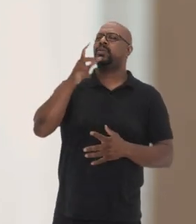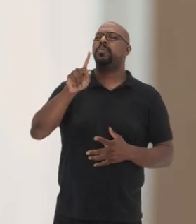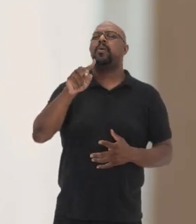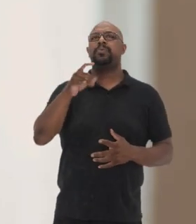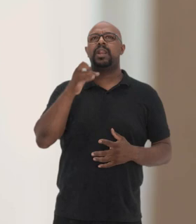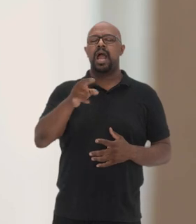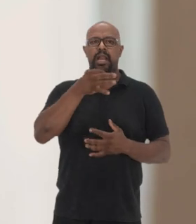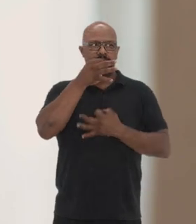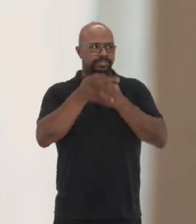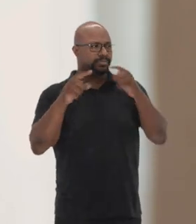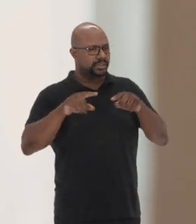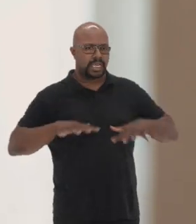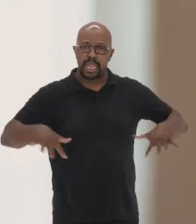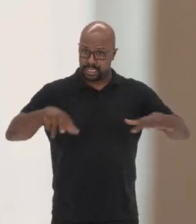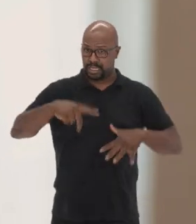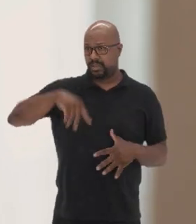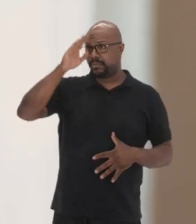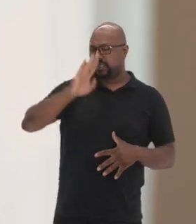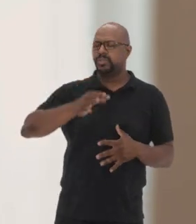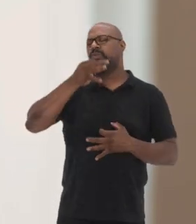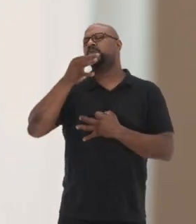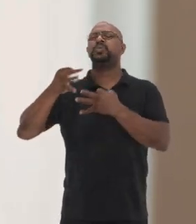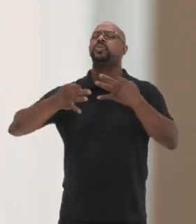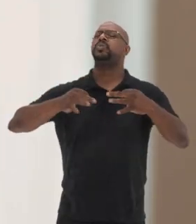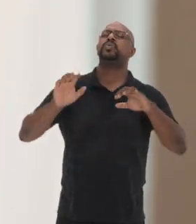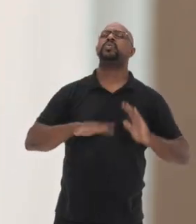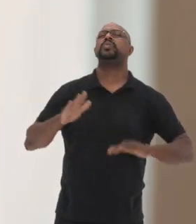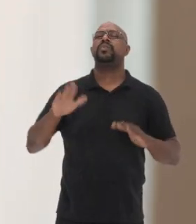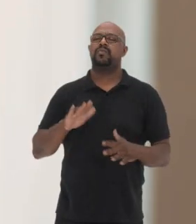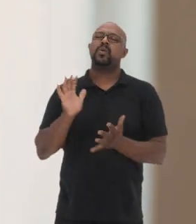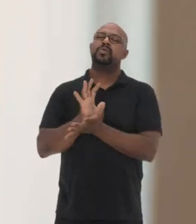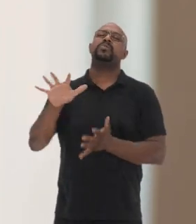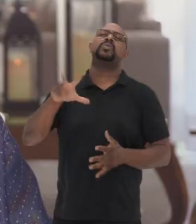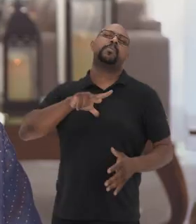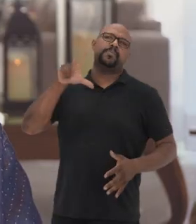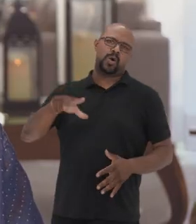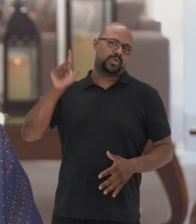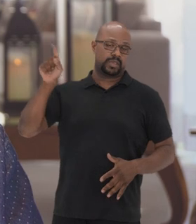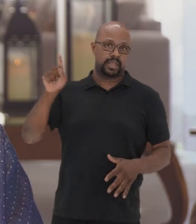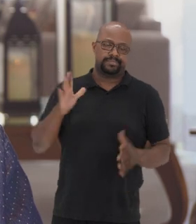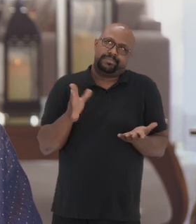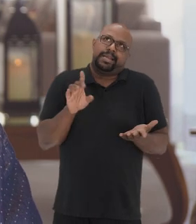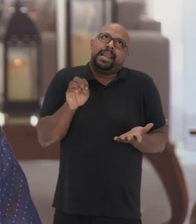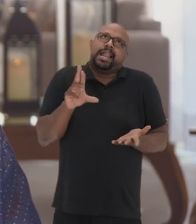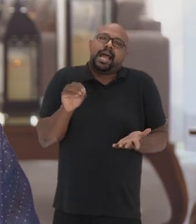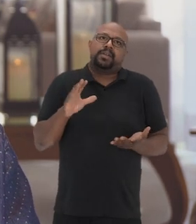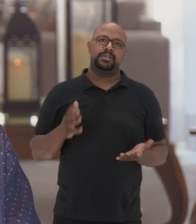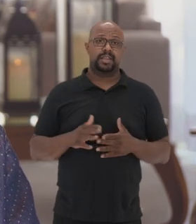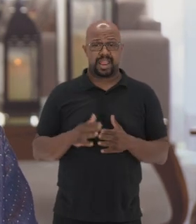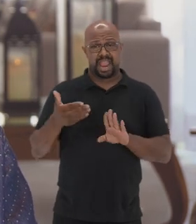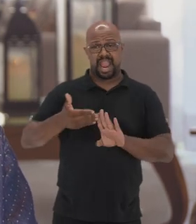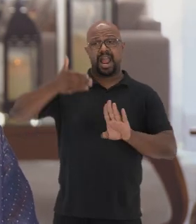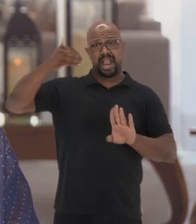que soaram nessas bandas de cá foram sons do mundo Rural português mas lógico né gente antes